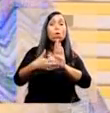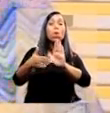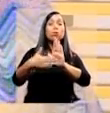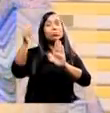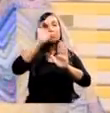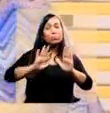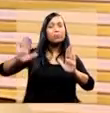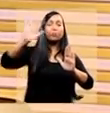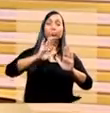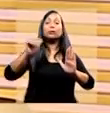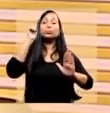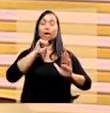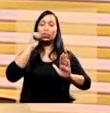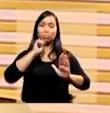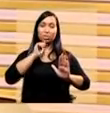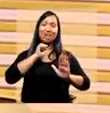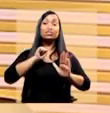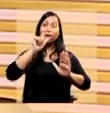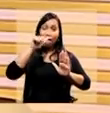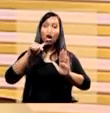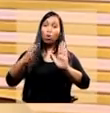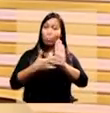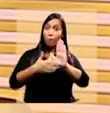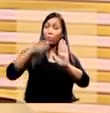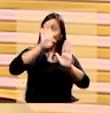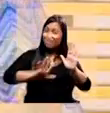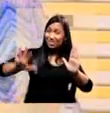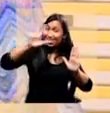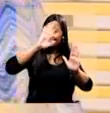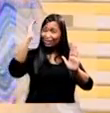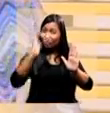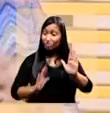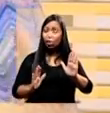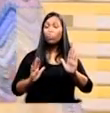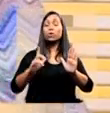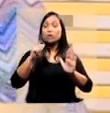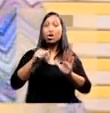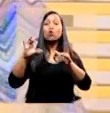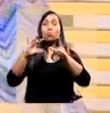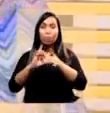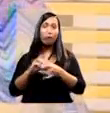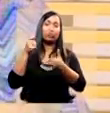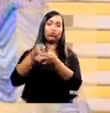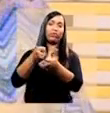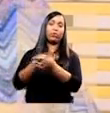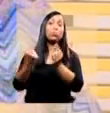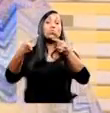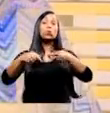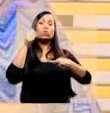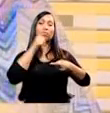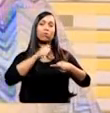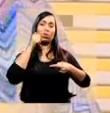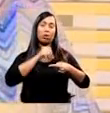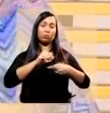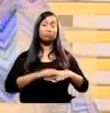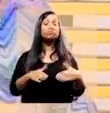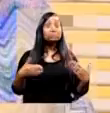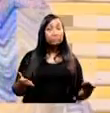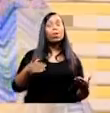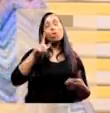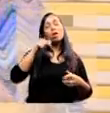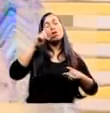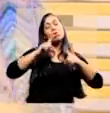Plano Nacional de Políticas para as Mulheres. É um plano nacional, entendeu? E ao Pacto de Enfrentamento à Violência contra a